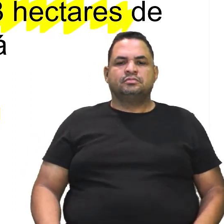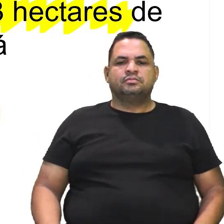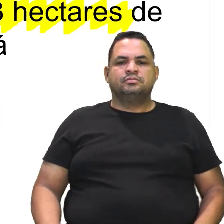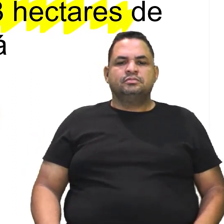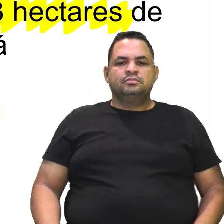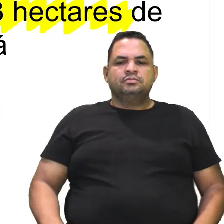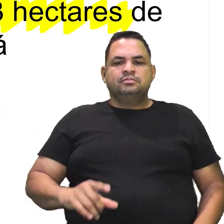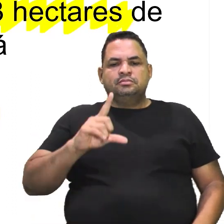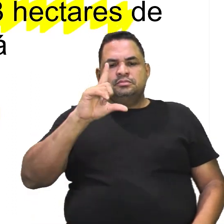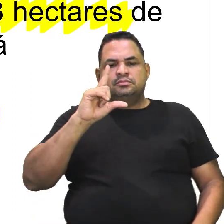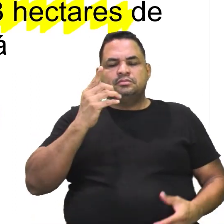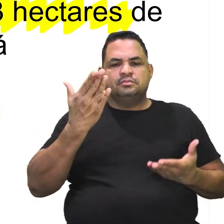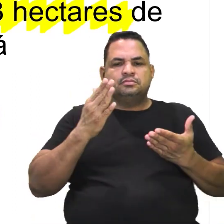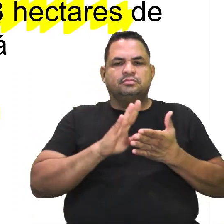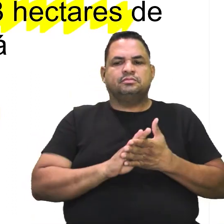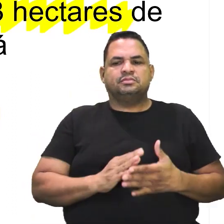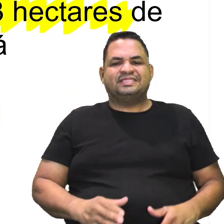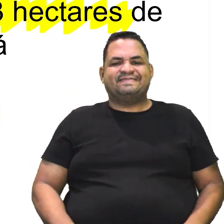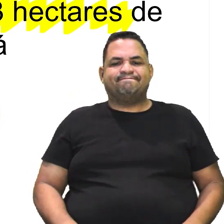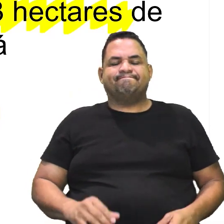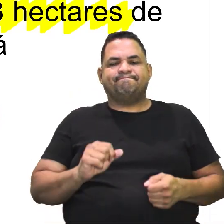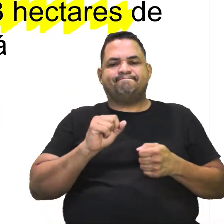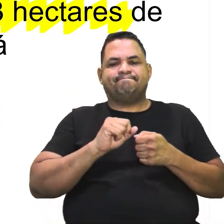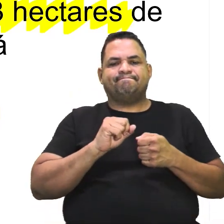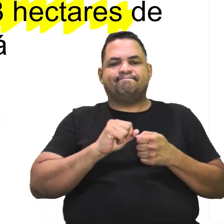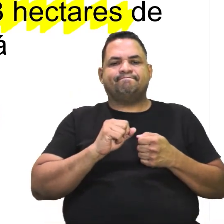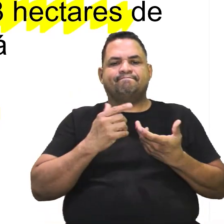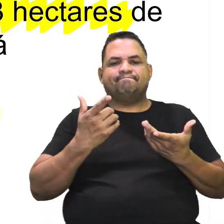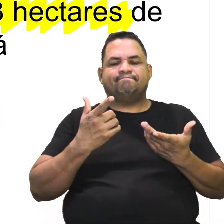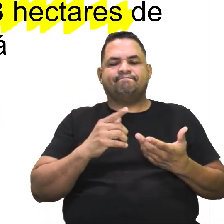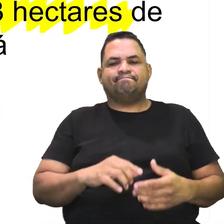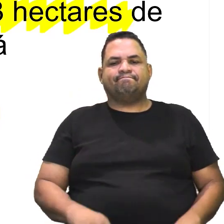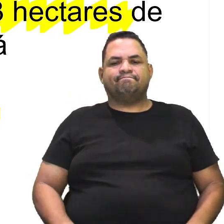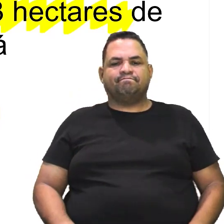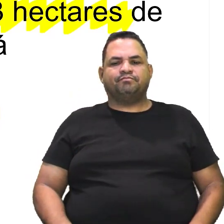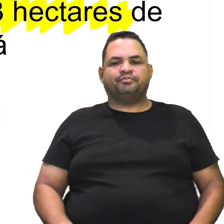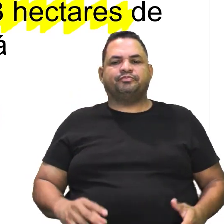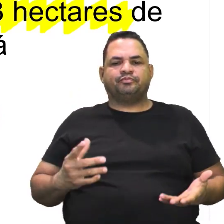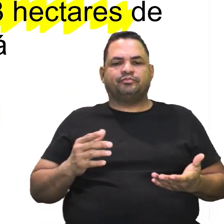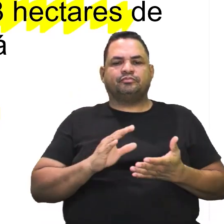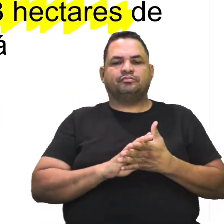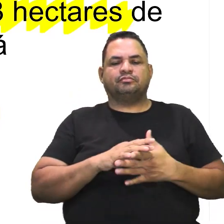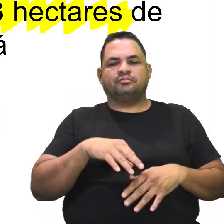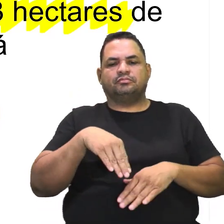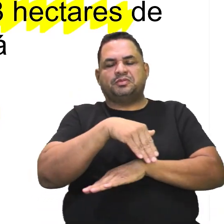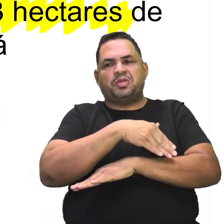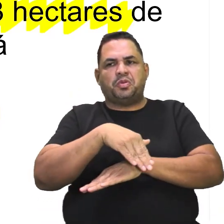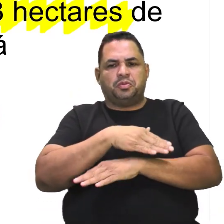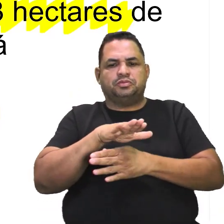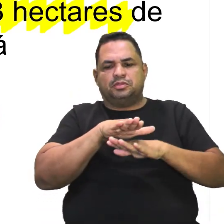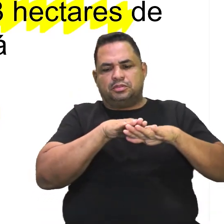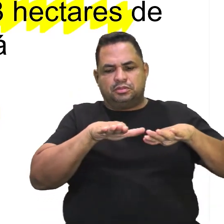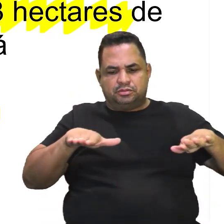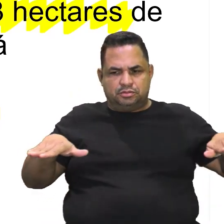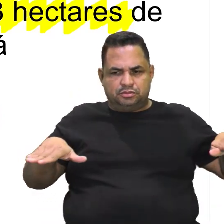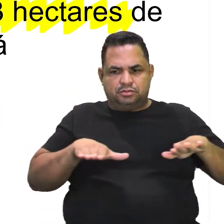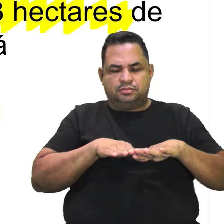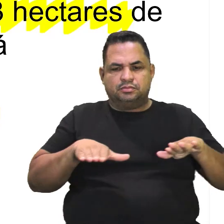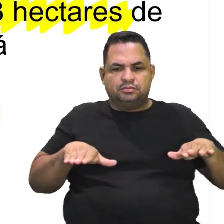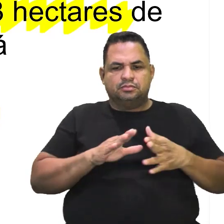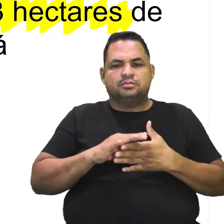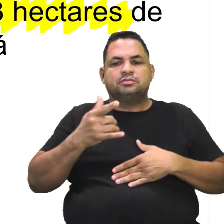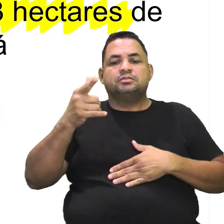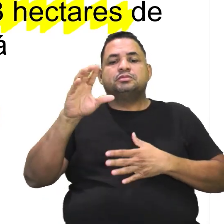uma redução, né? Ele quer tirar uma parte para fazer uma determinada situação, né? De ruas, né? E calçadas, ou seja,